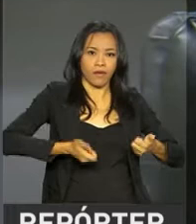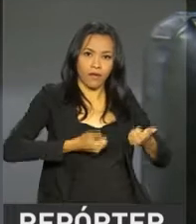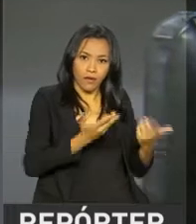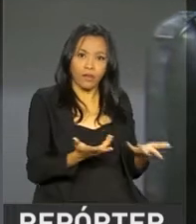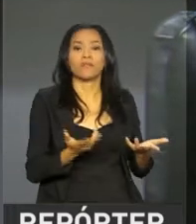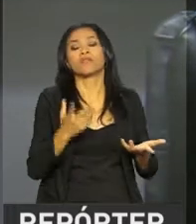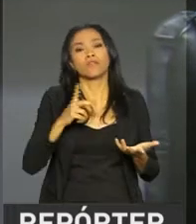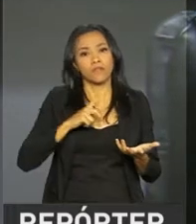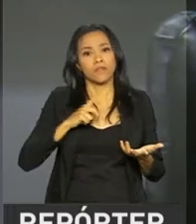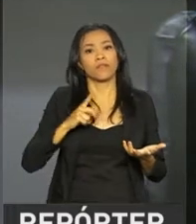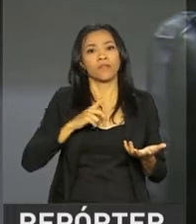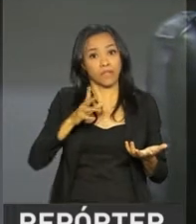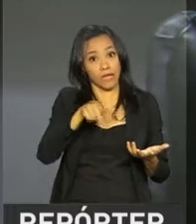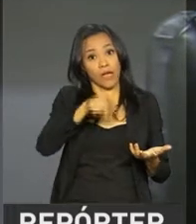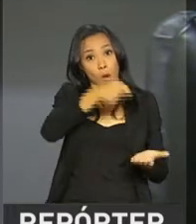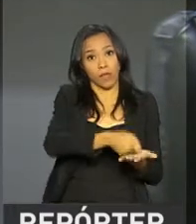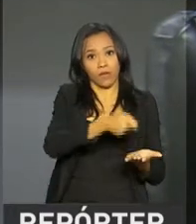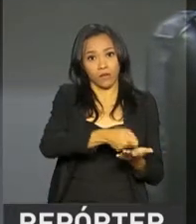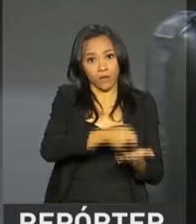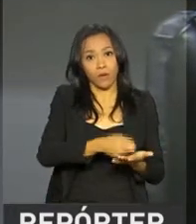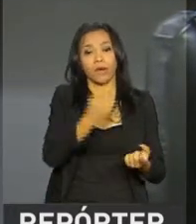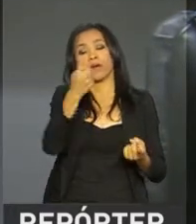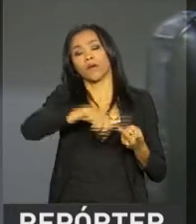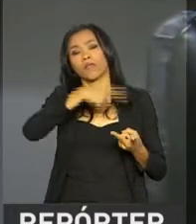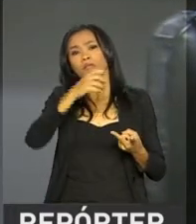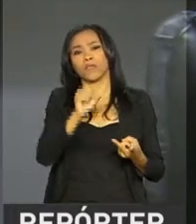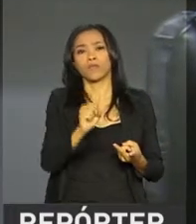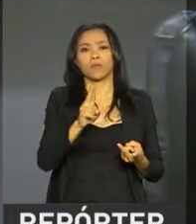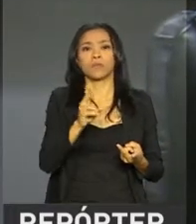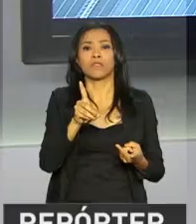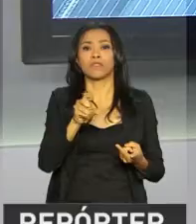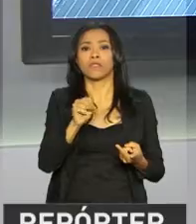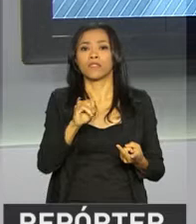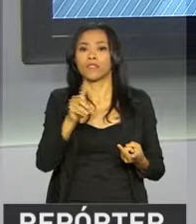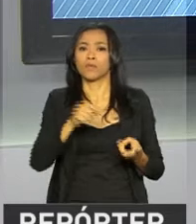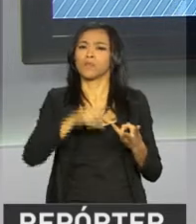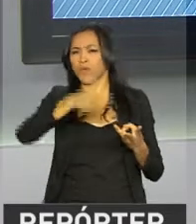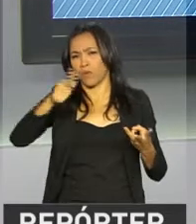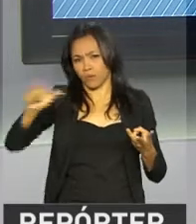como demais despesas obrigatórias, principalmente subsídios e outras despesas.